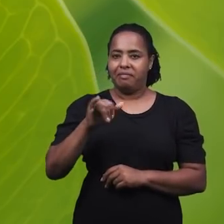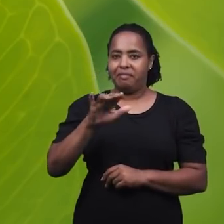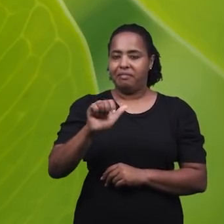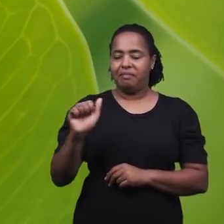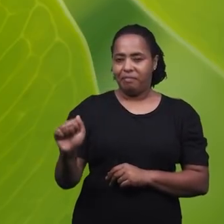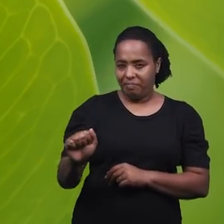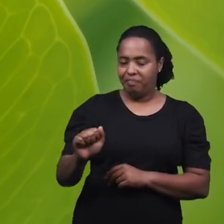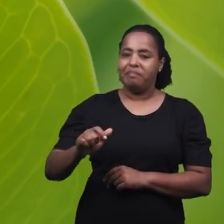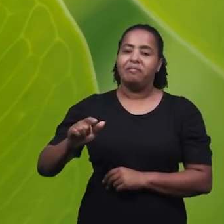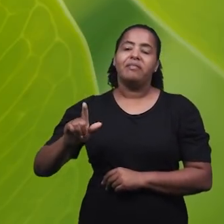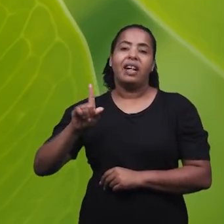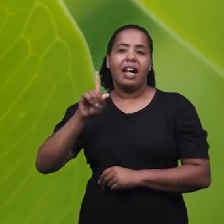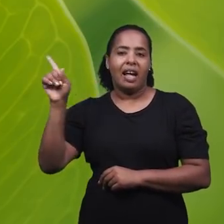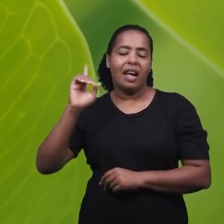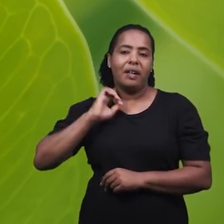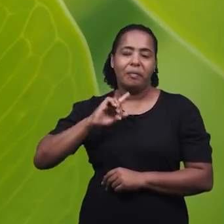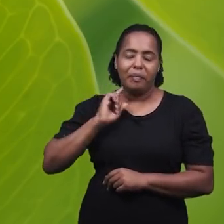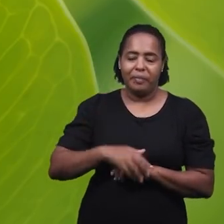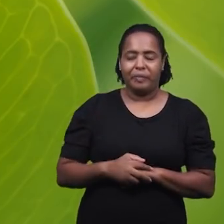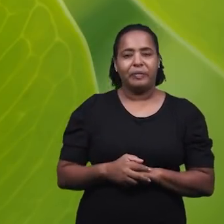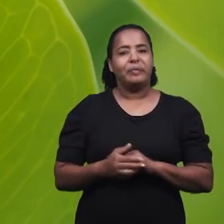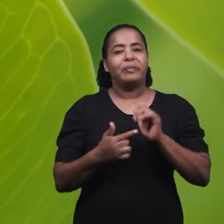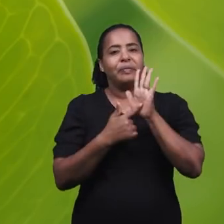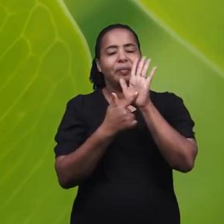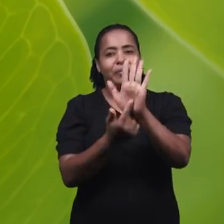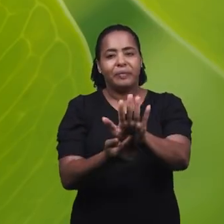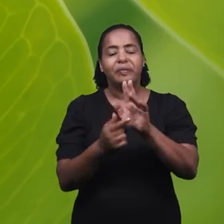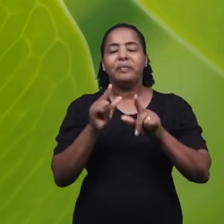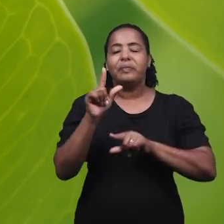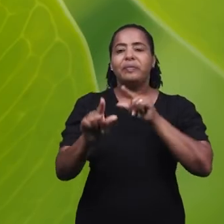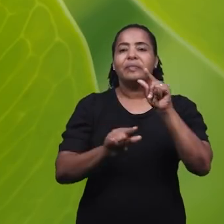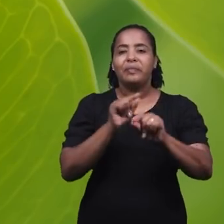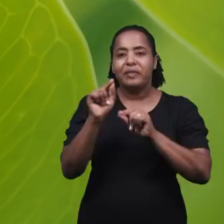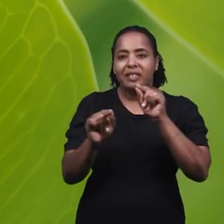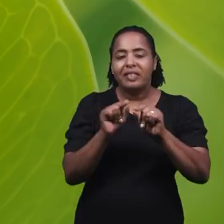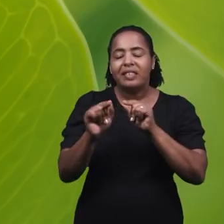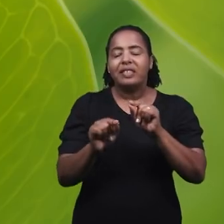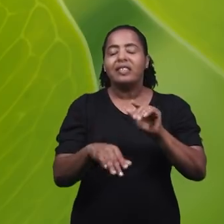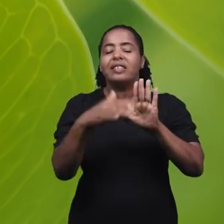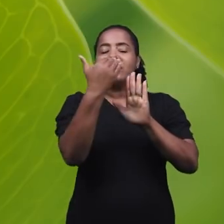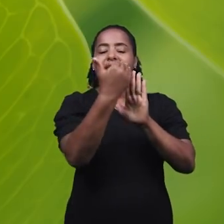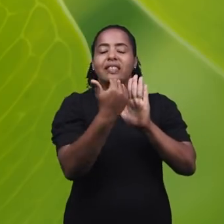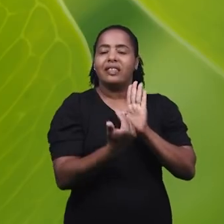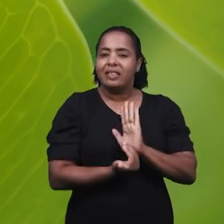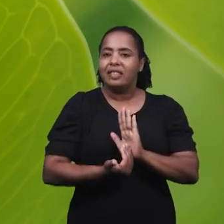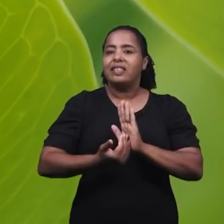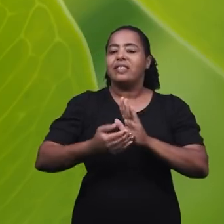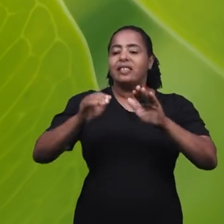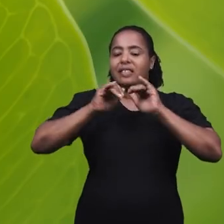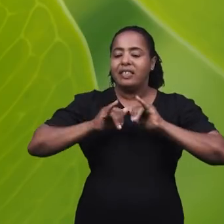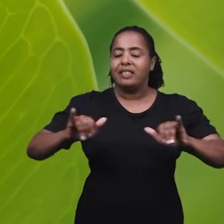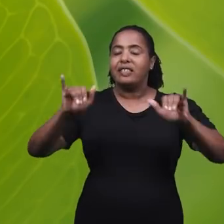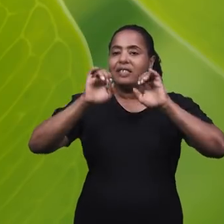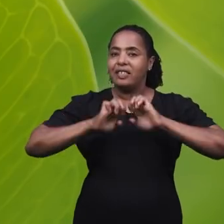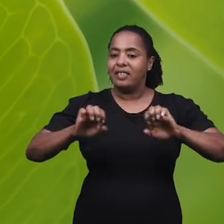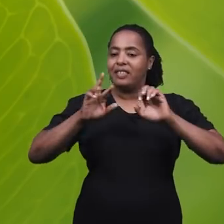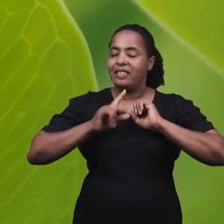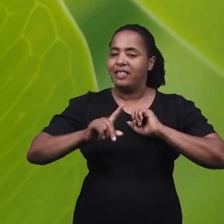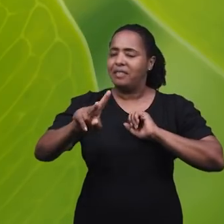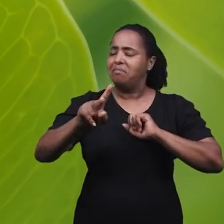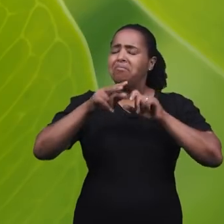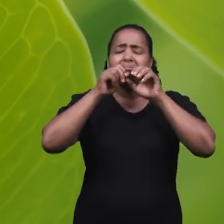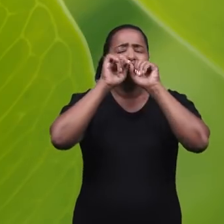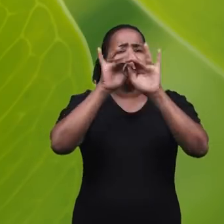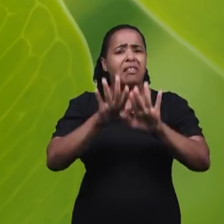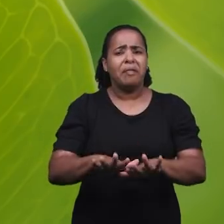da Igreja do Planalto. Estou aqui para falar sobre o programa Anunciando o Evangelho Eterno. É sempre